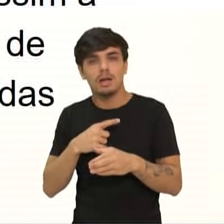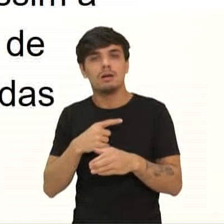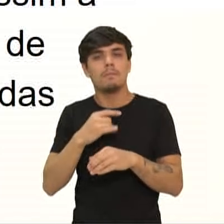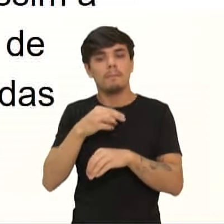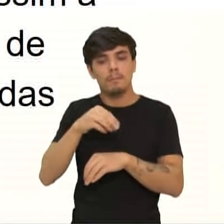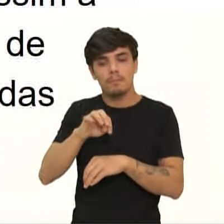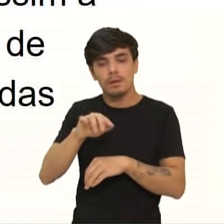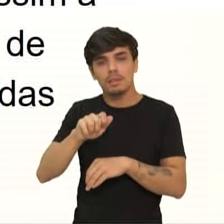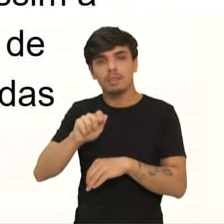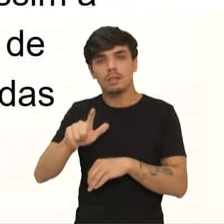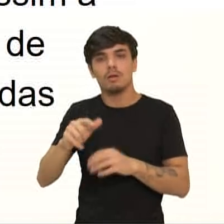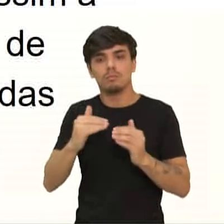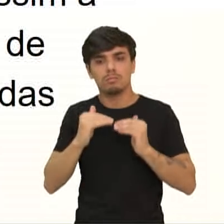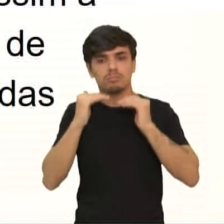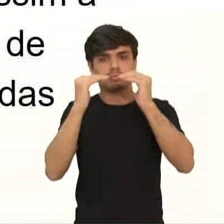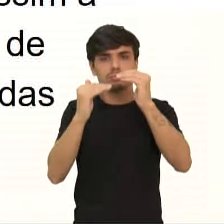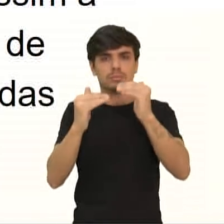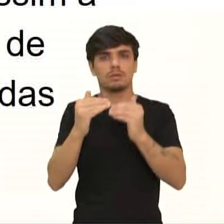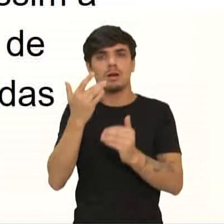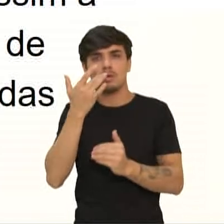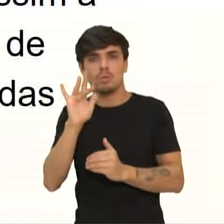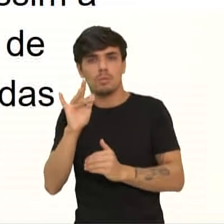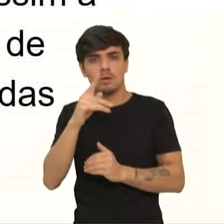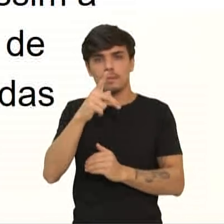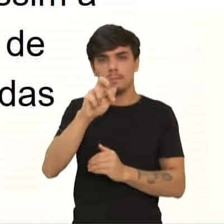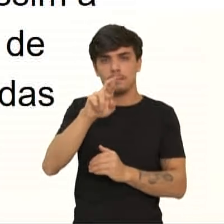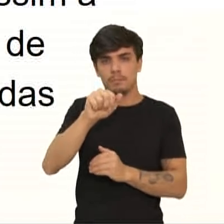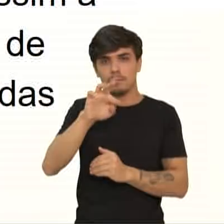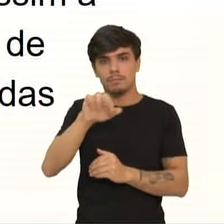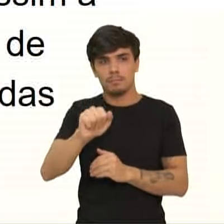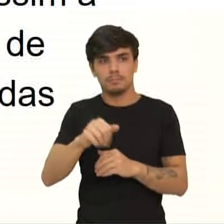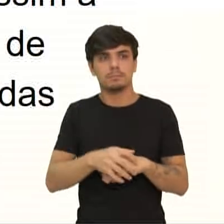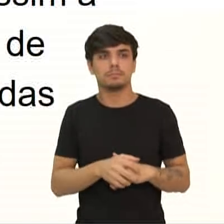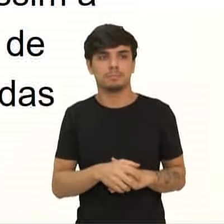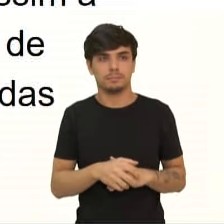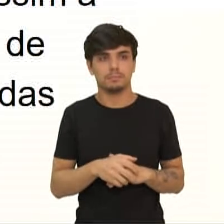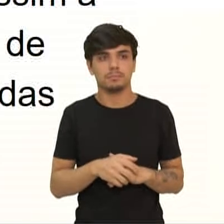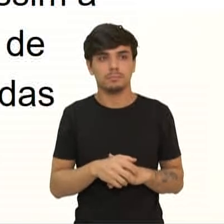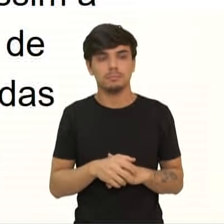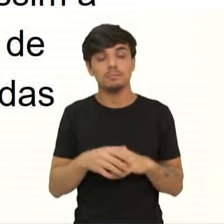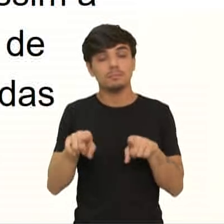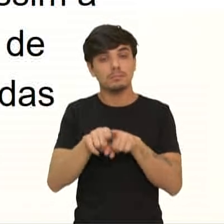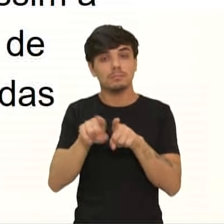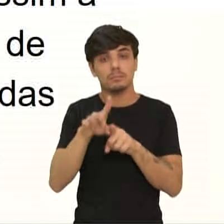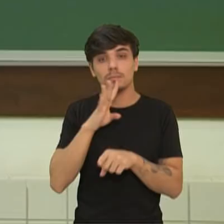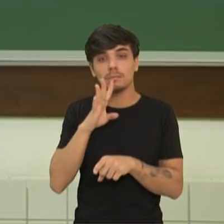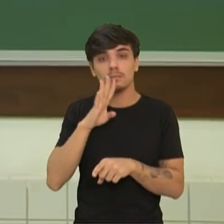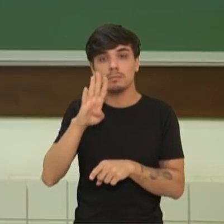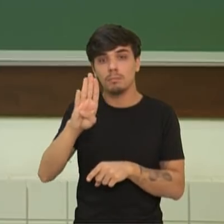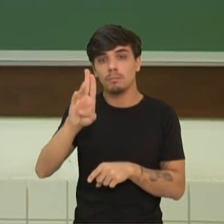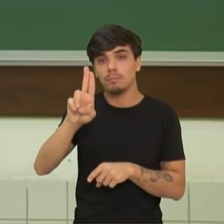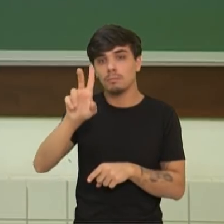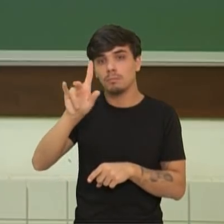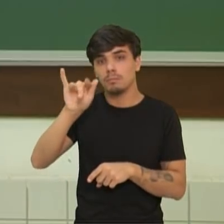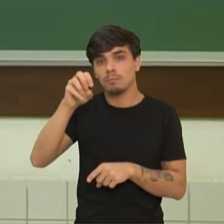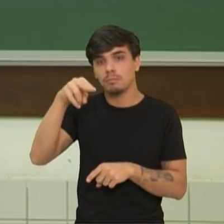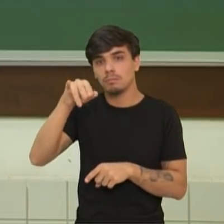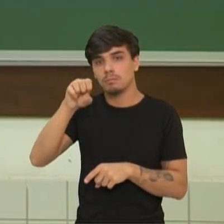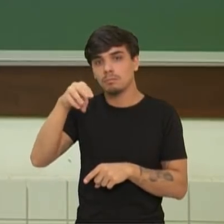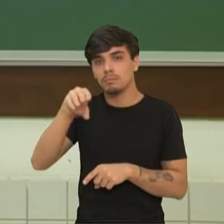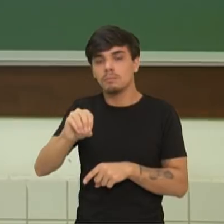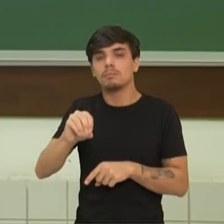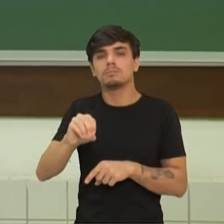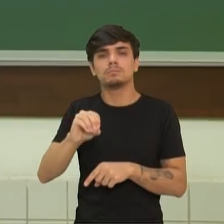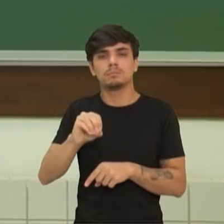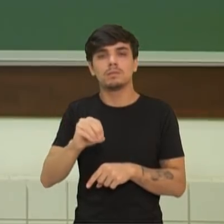que ele possuía, também conhecido como bulionismo. Então, quanto mais ouro ou prata tivesse